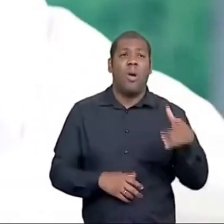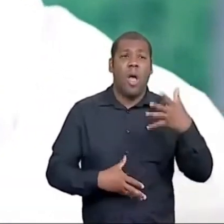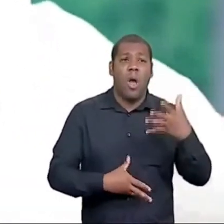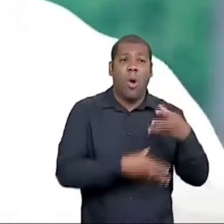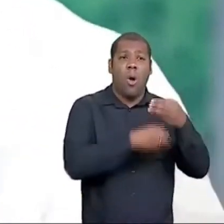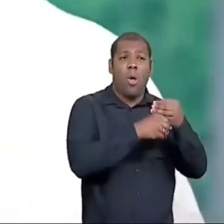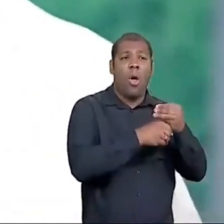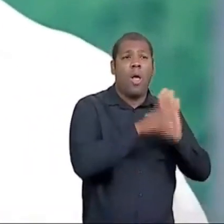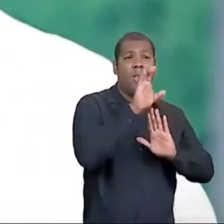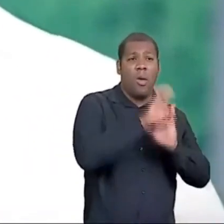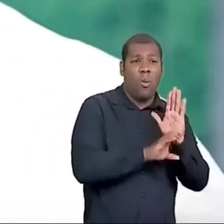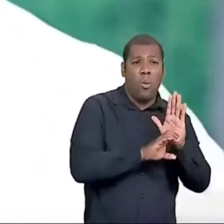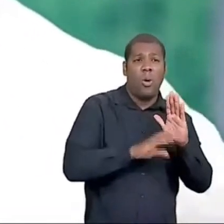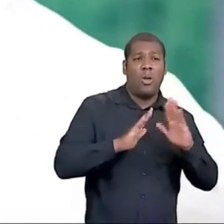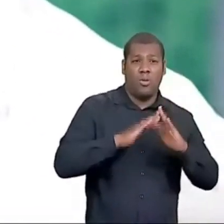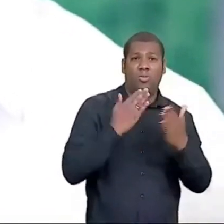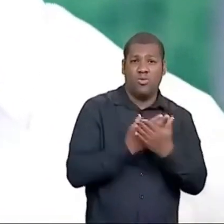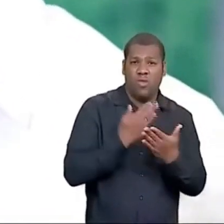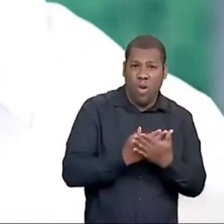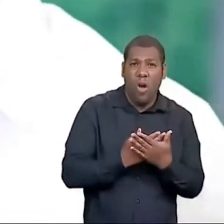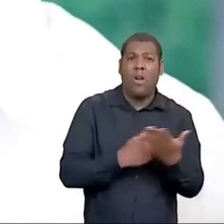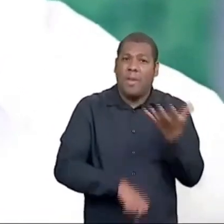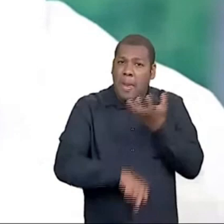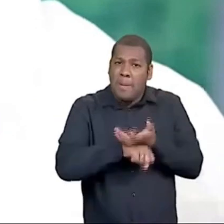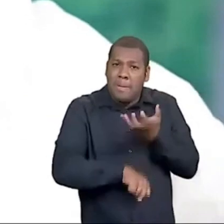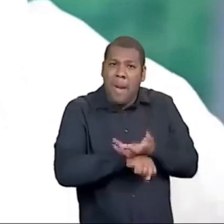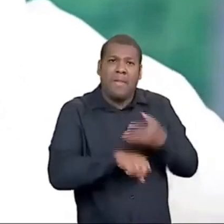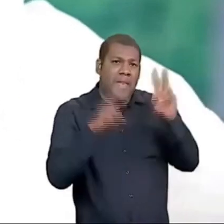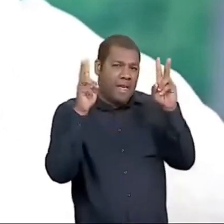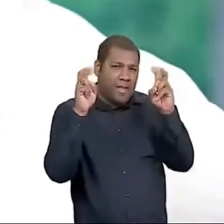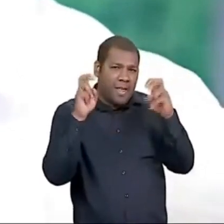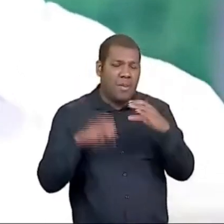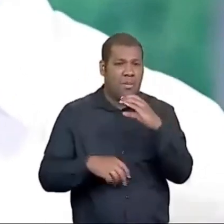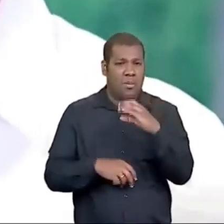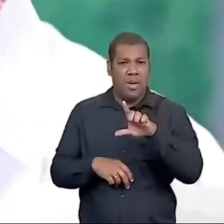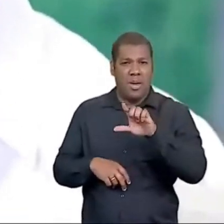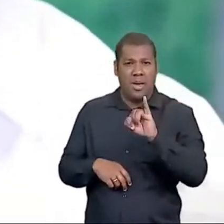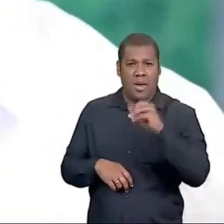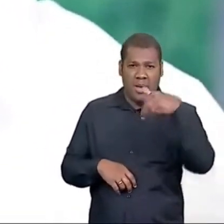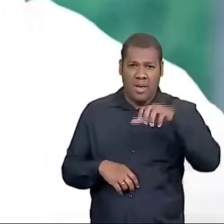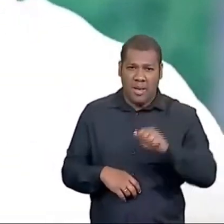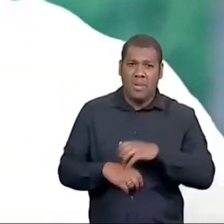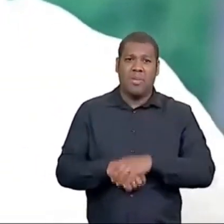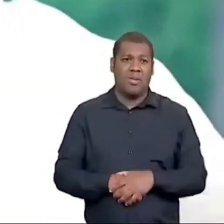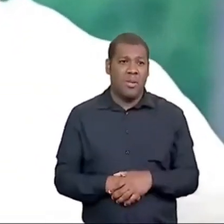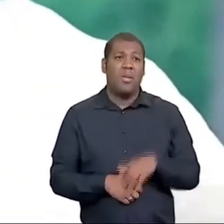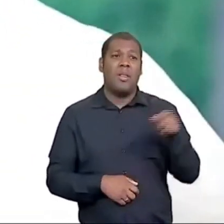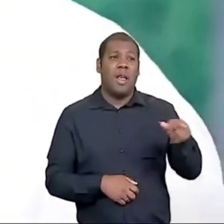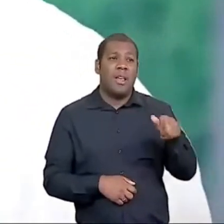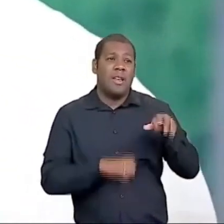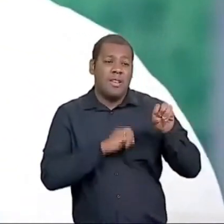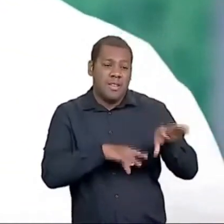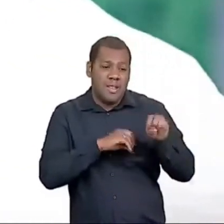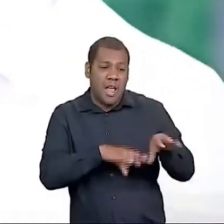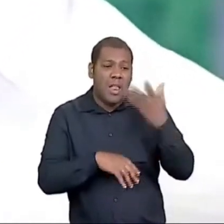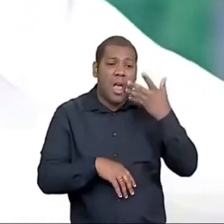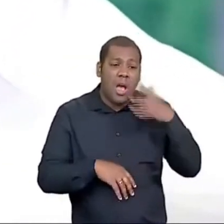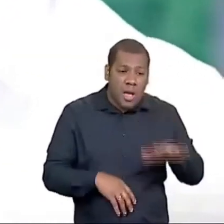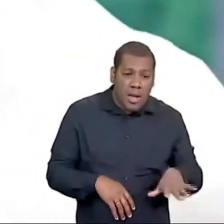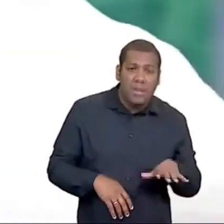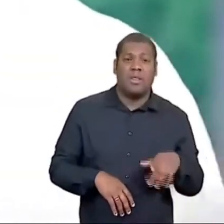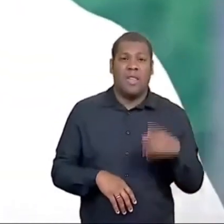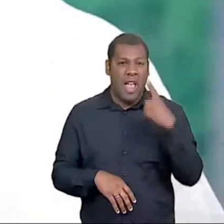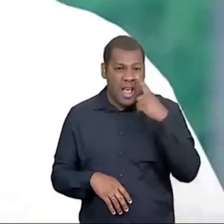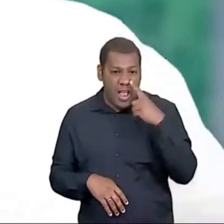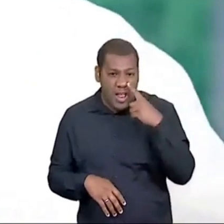sobre a questão do clima, o significado das pessoas cuidarem das coisas, de fazer coleta seletiva de lixo. Se você não colocar